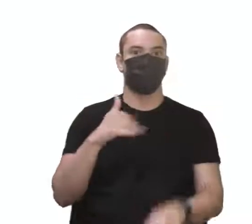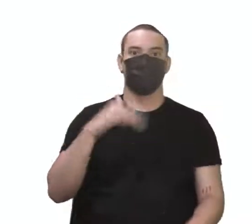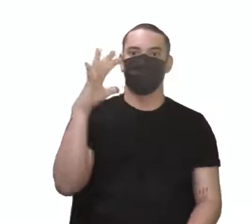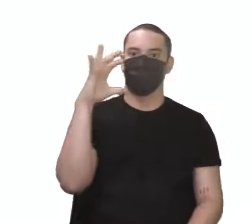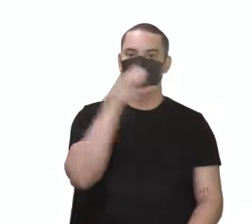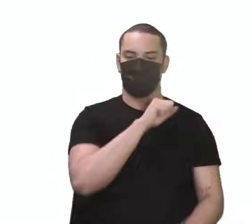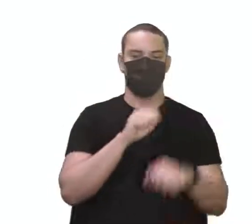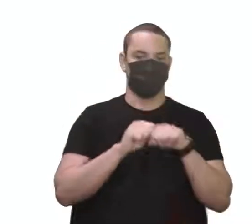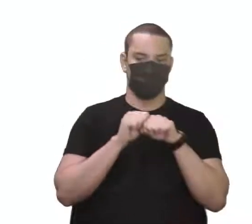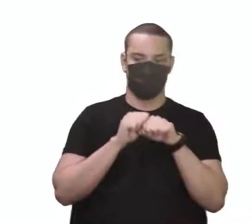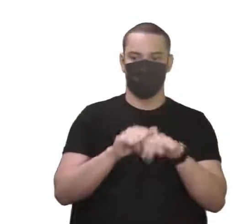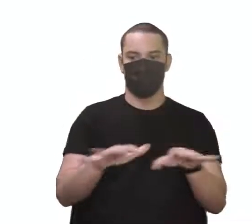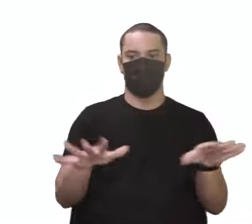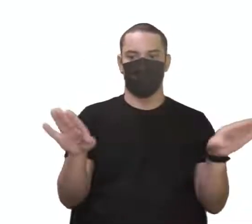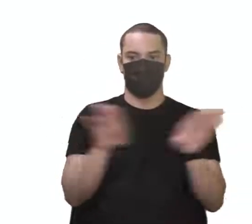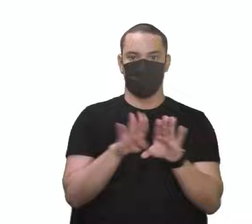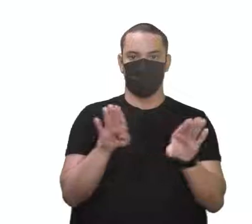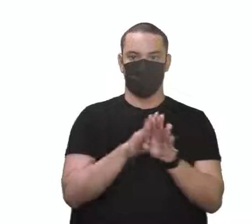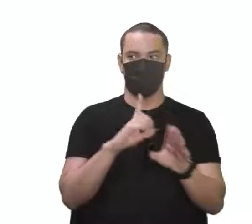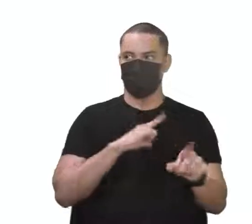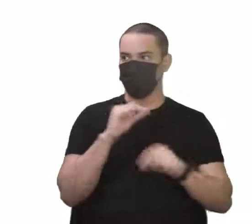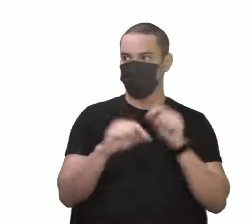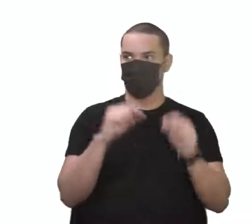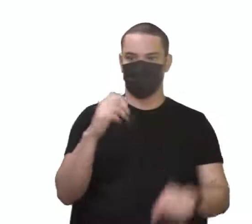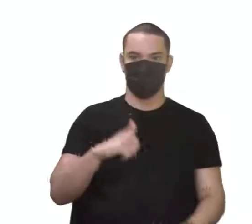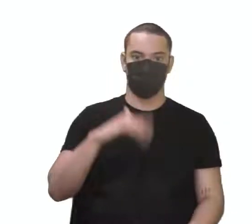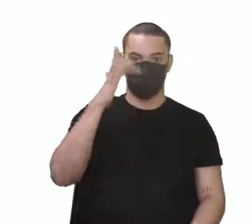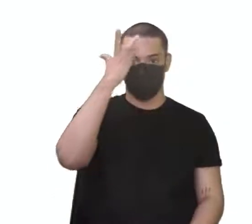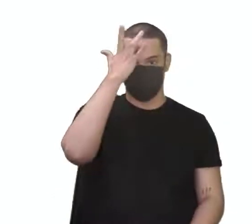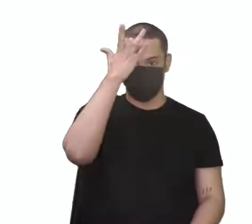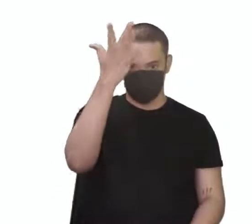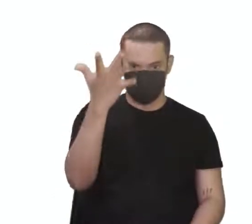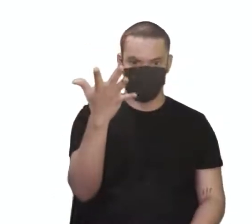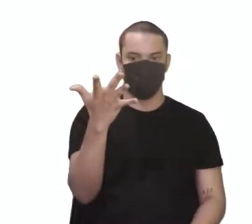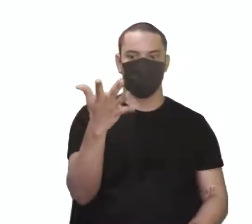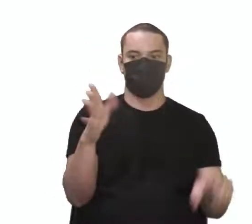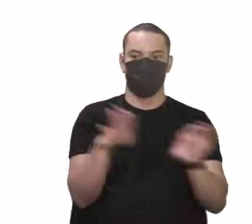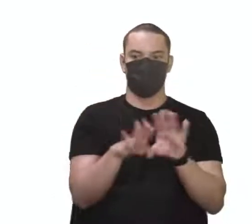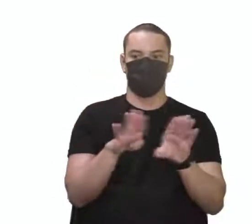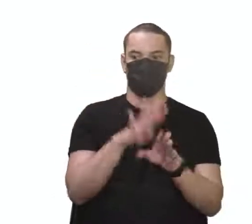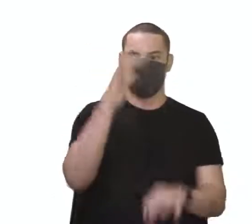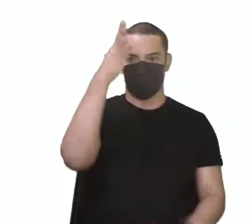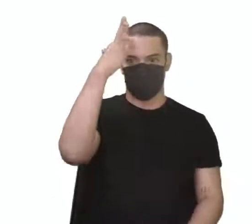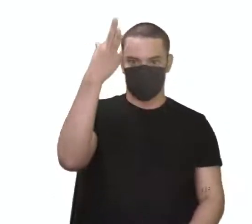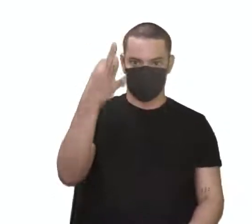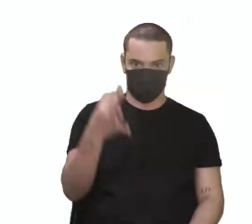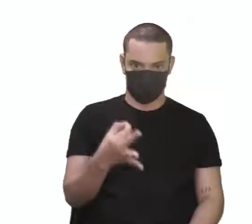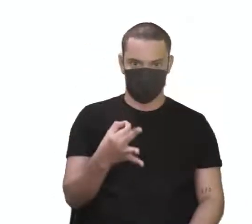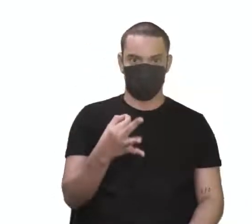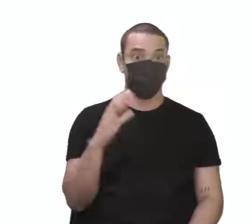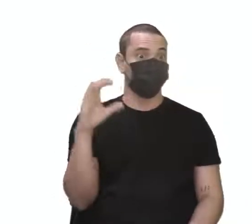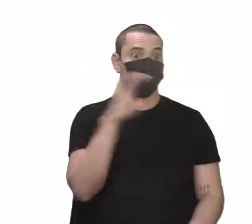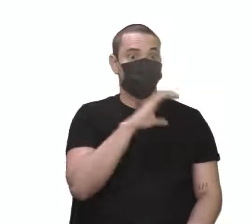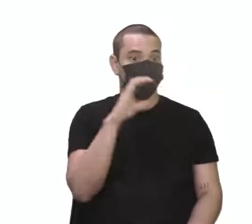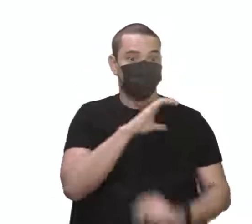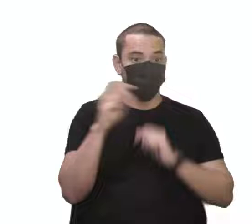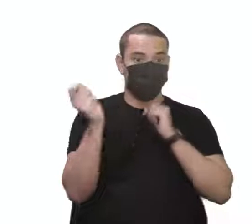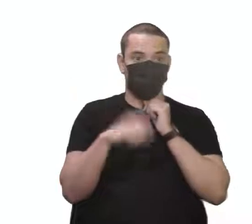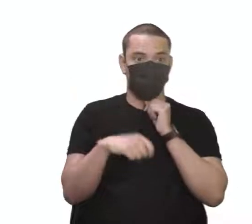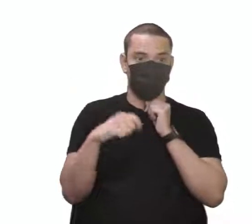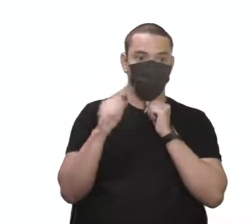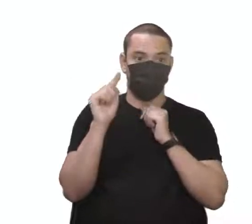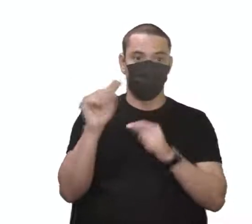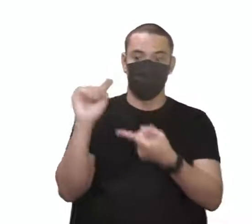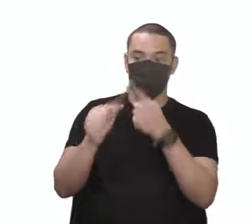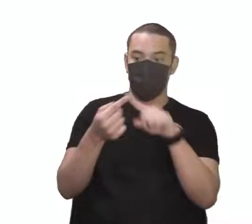rápidas reprodutivamente, tem um ciclo reprodutivo mais fácil, né, de compreensão, rapidinho, elas conseguem fazer